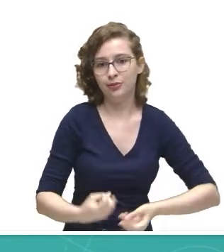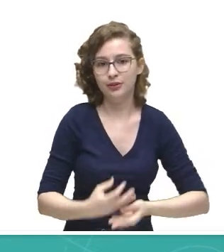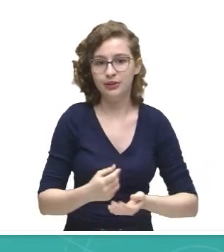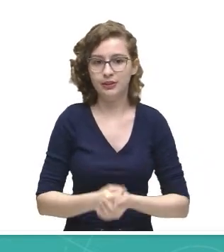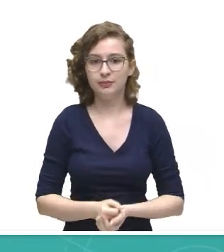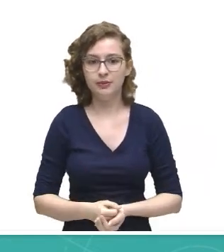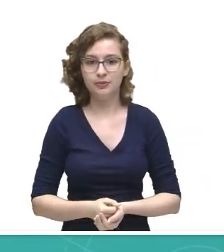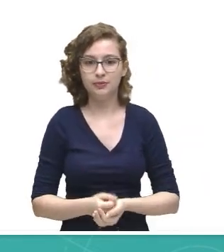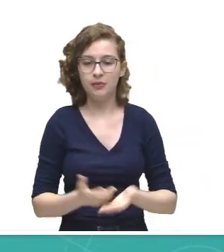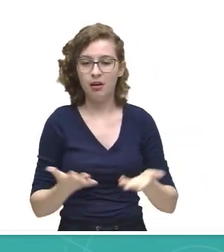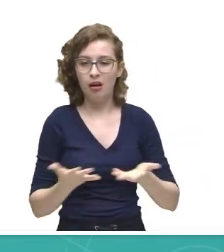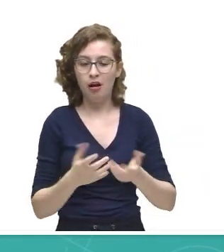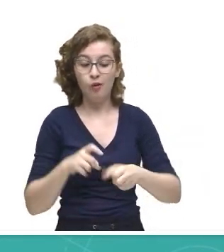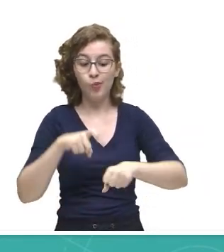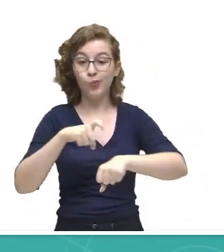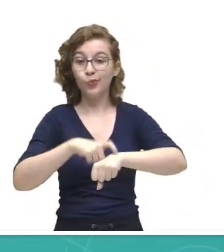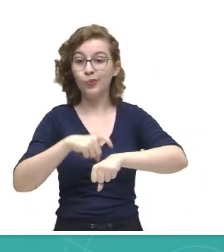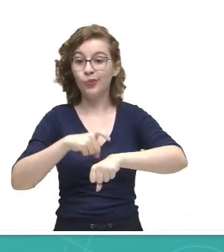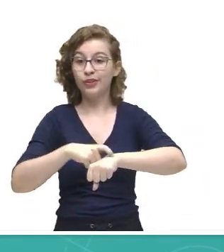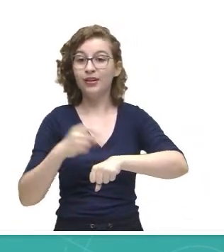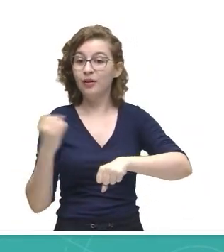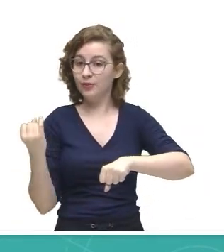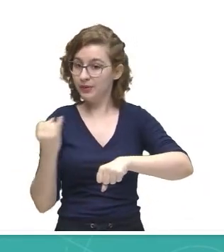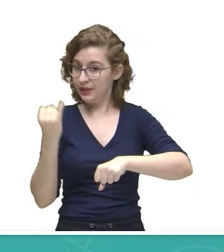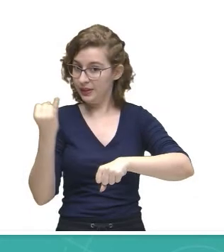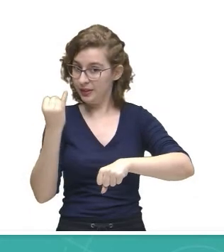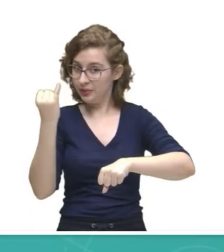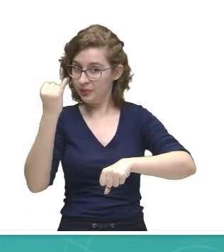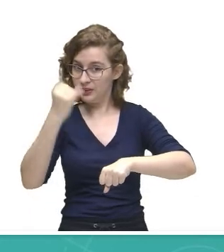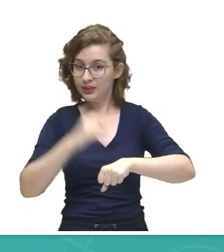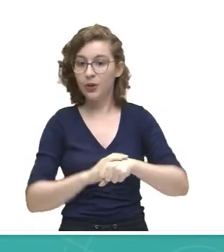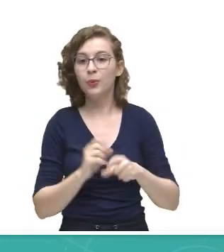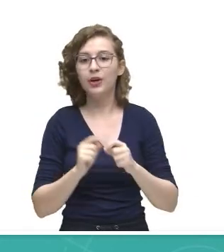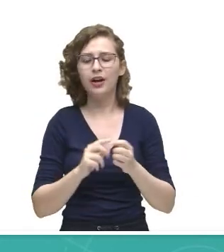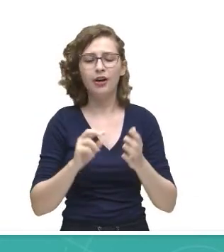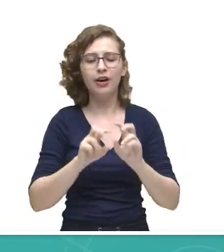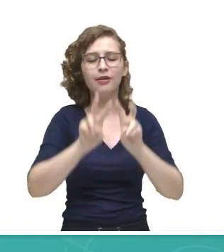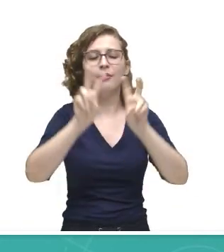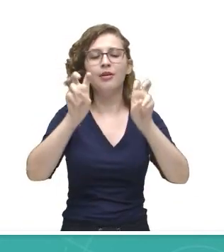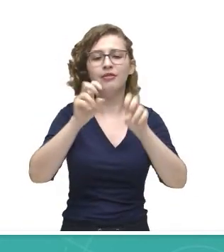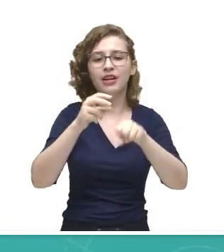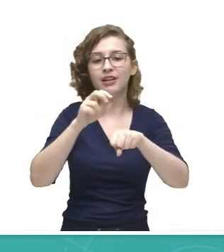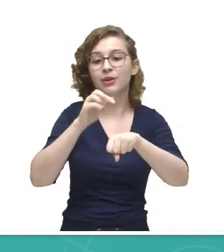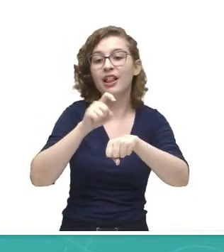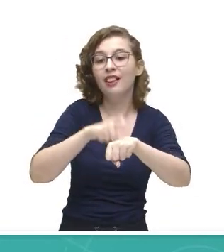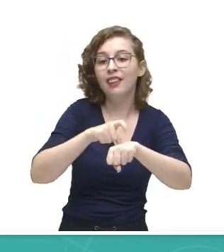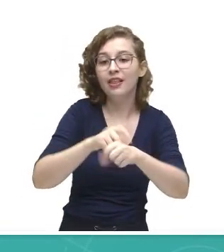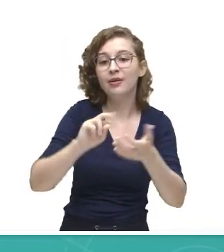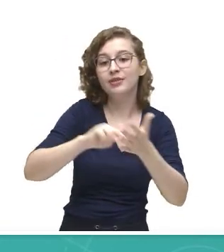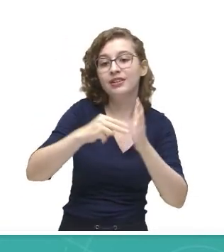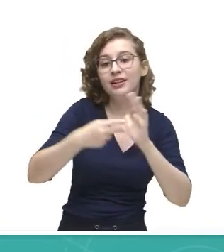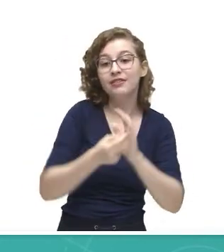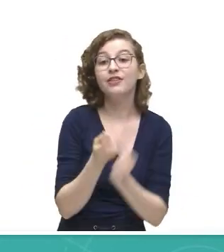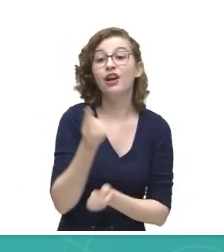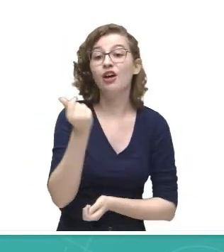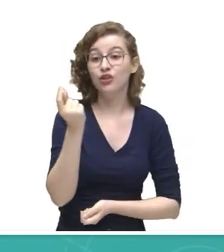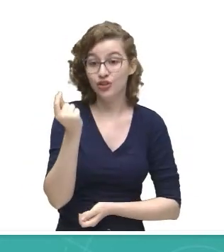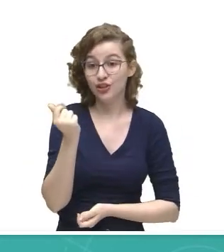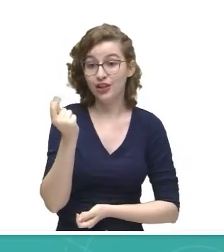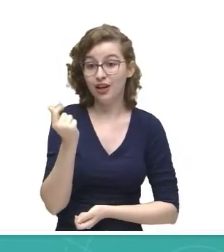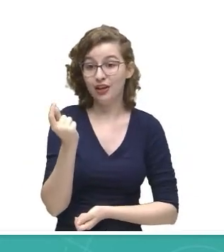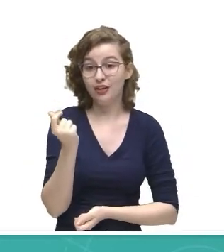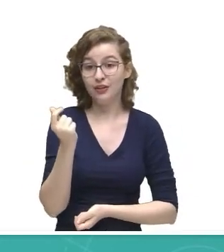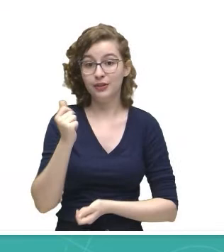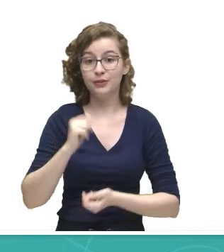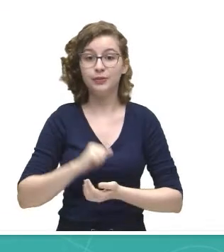do tempo vai ser muito importante, porque agora o tempo é dinheiro. Isso simboliza